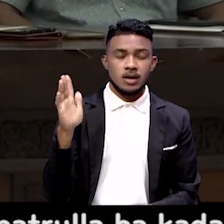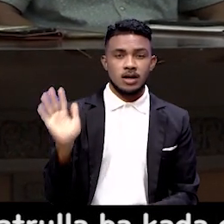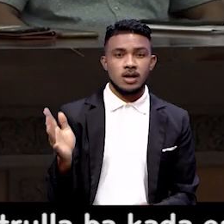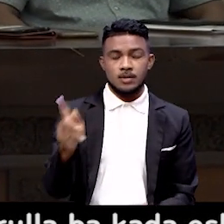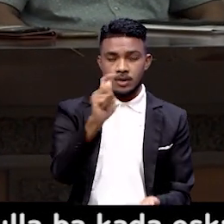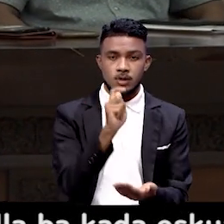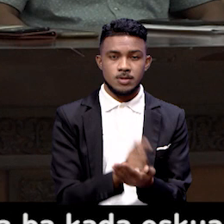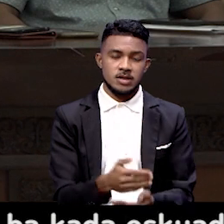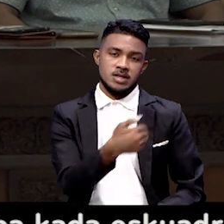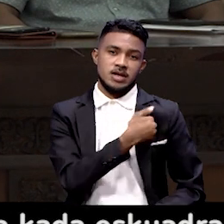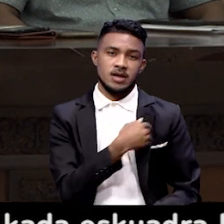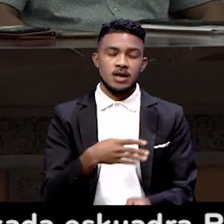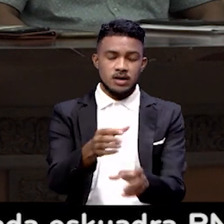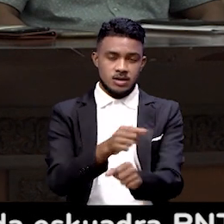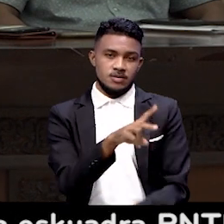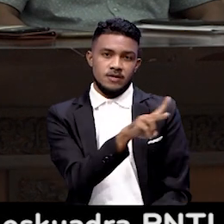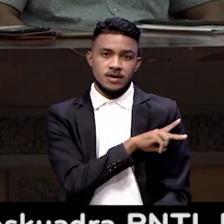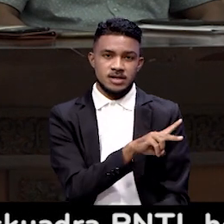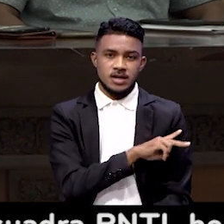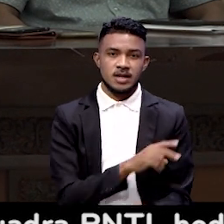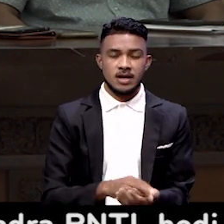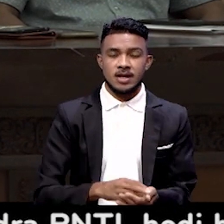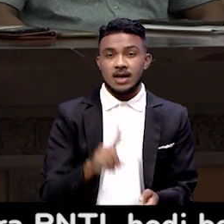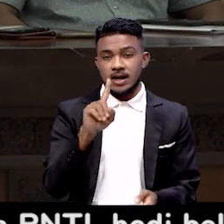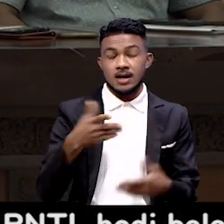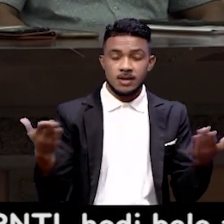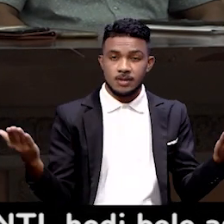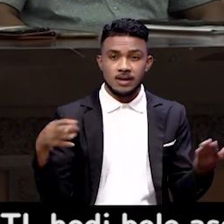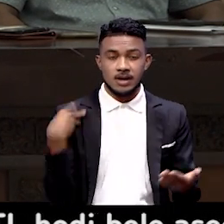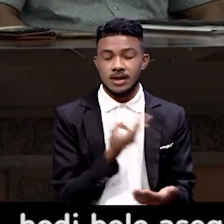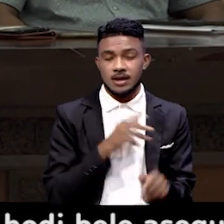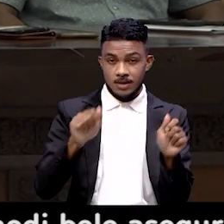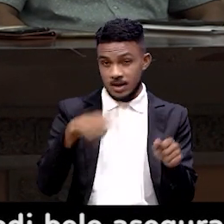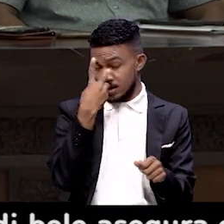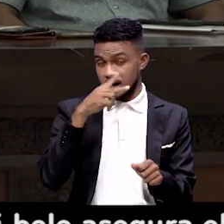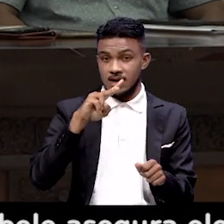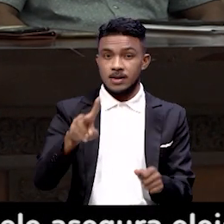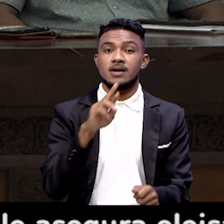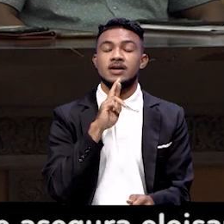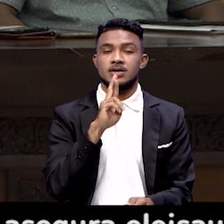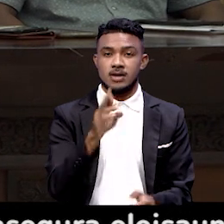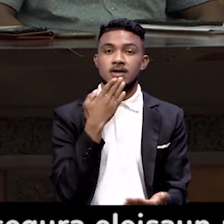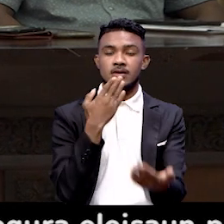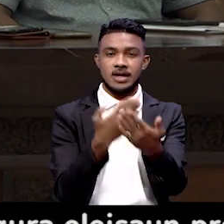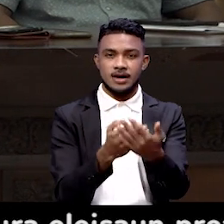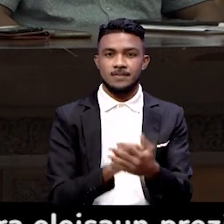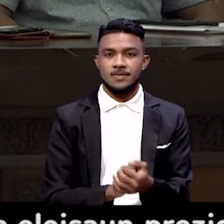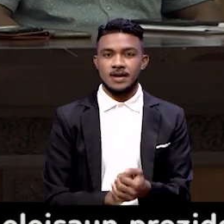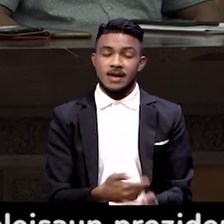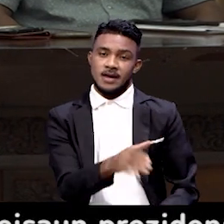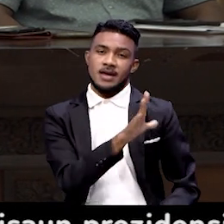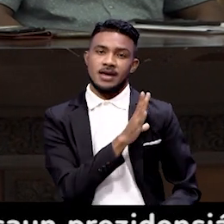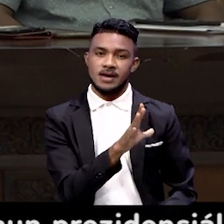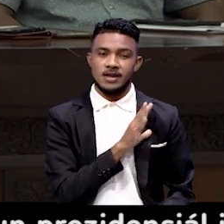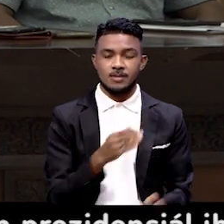vacina. Portanto, a estratégia é de que a gente reúne a minha resultado do dia, espera que vá